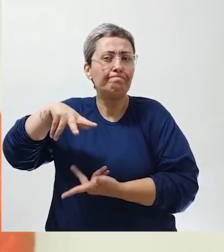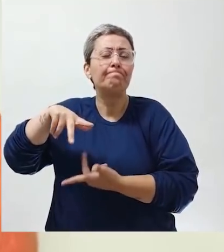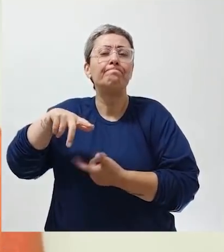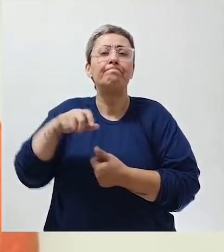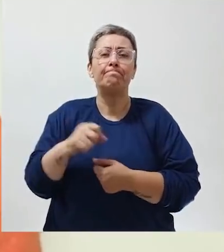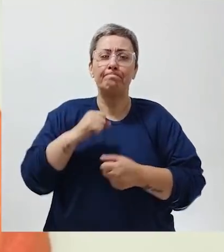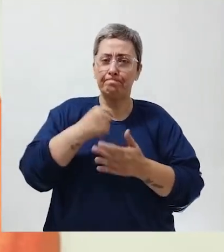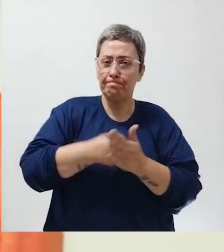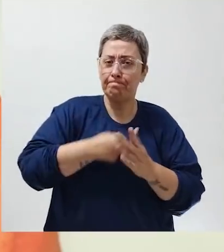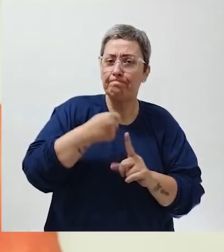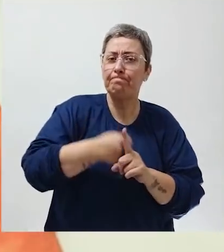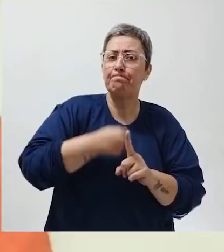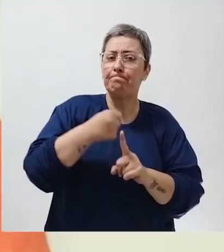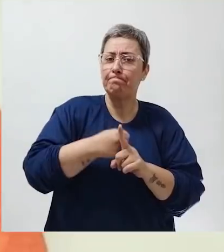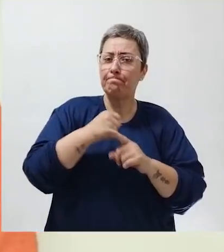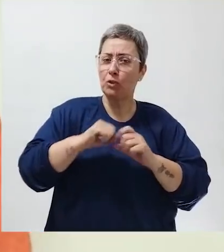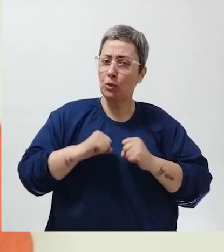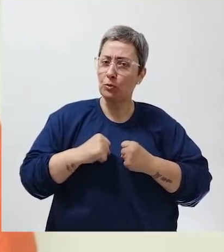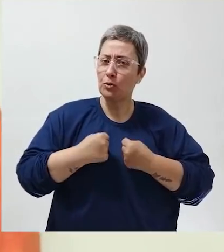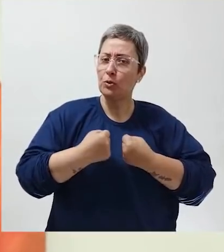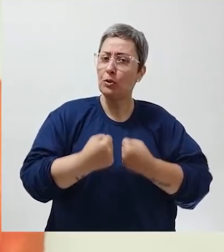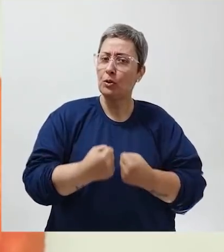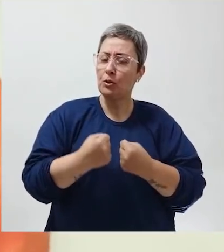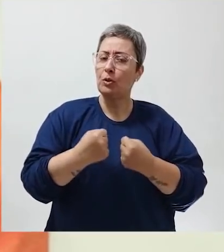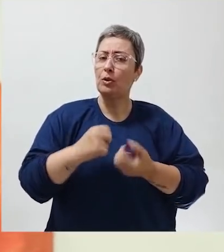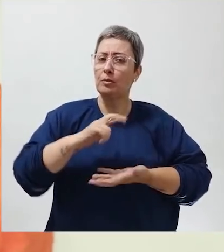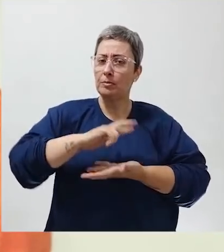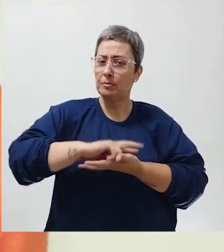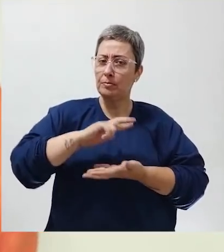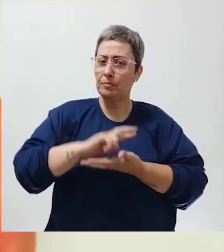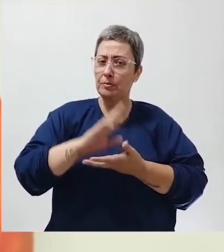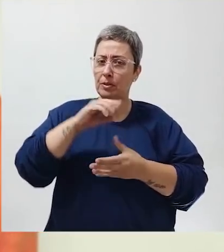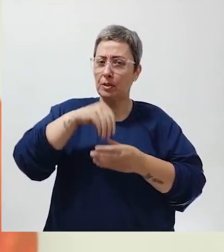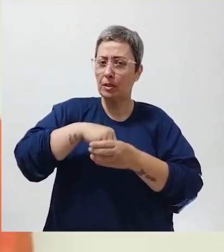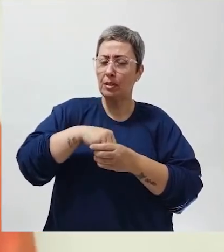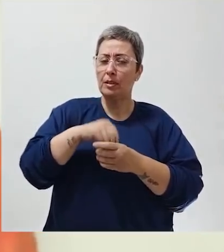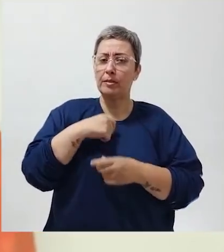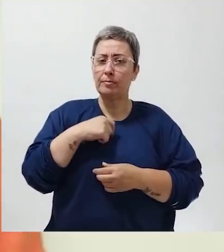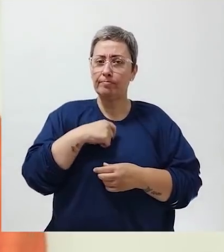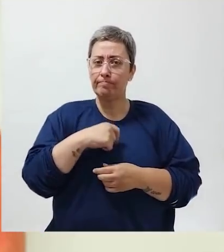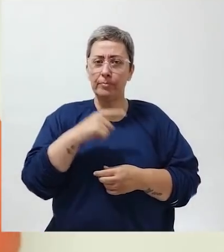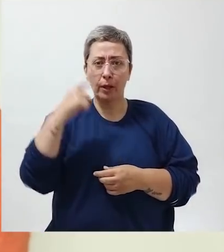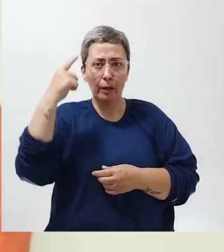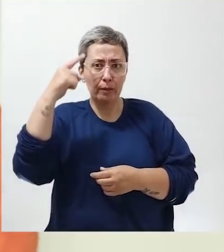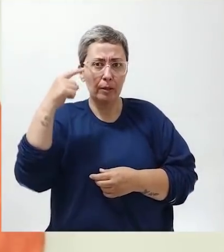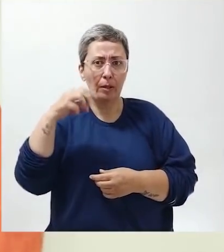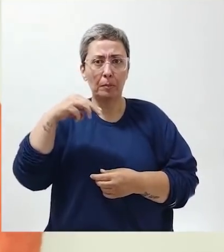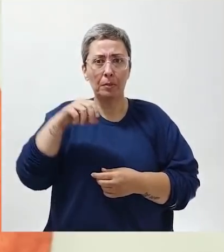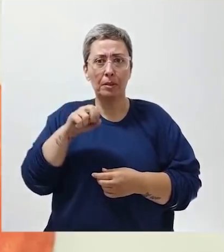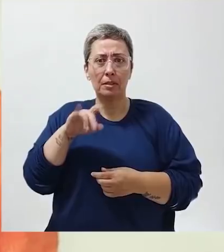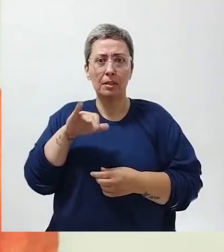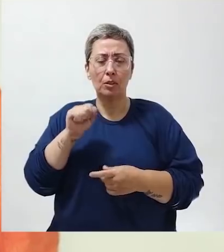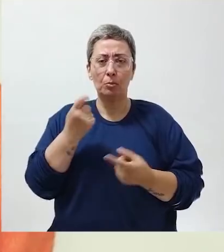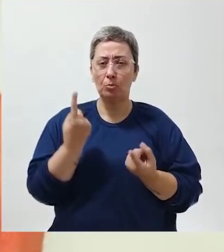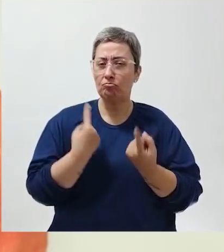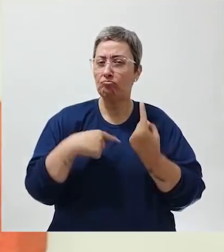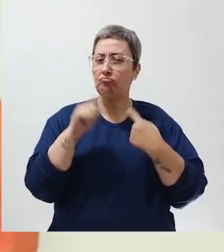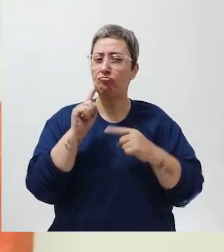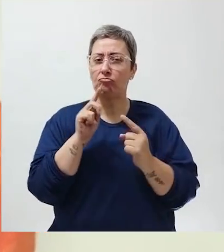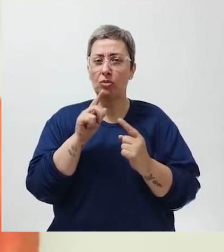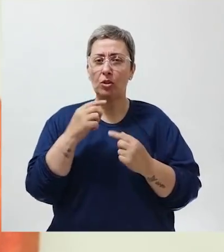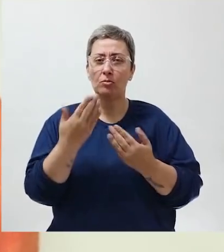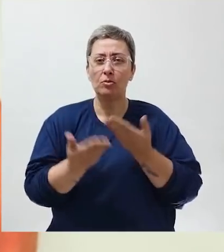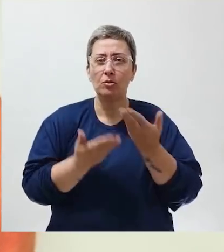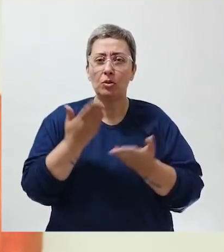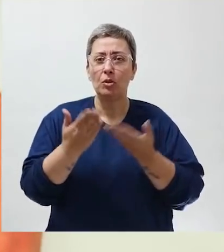por sua luta em defesa de pacientes internados nos antigos manicômios, pois ela revolucionou o